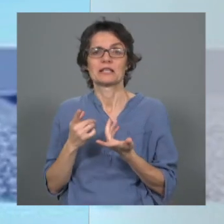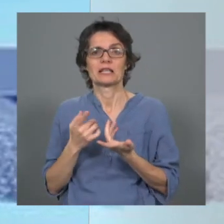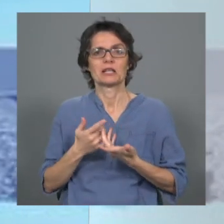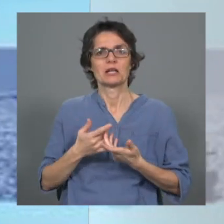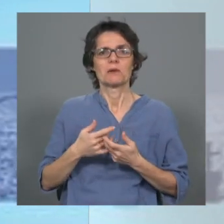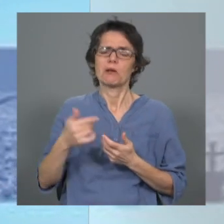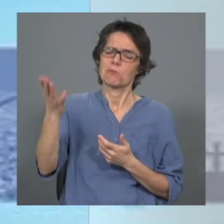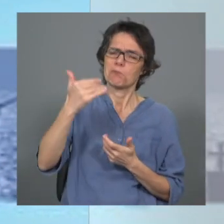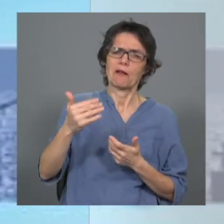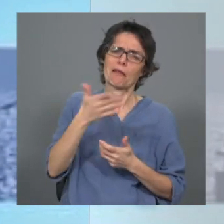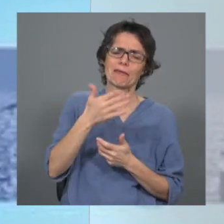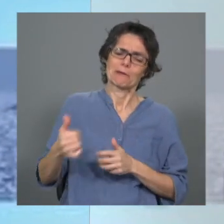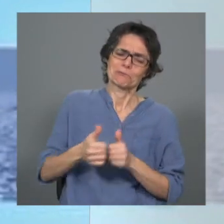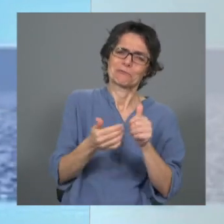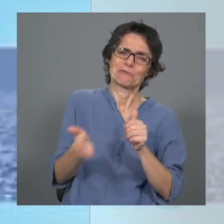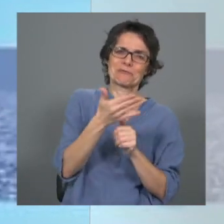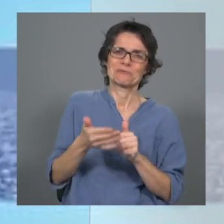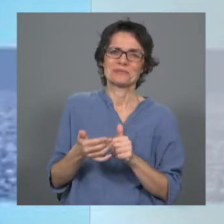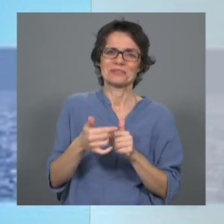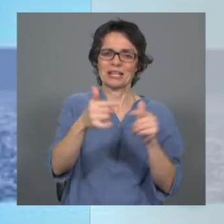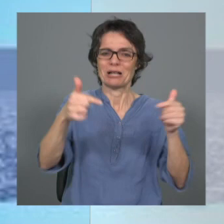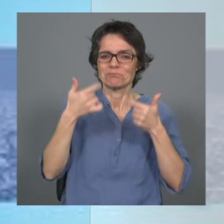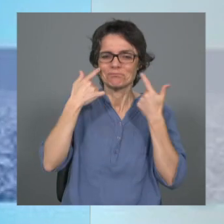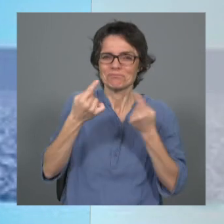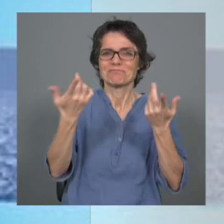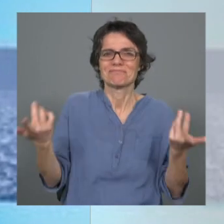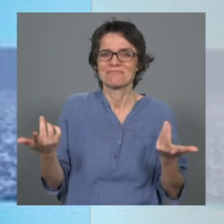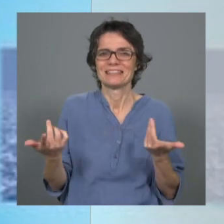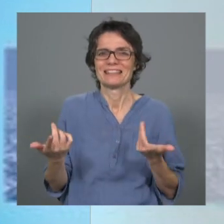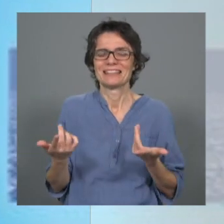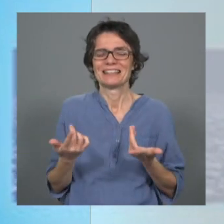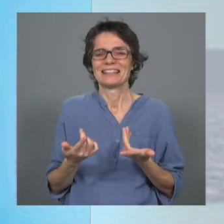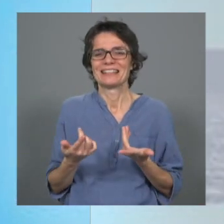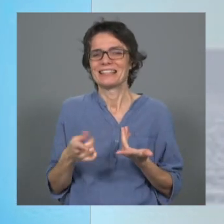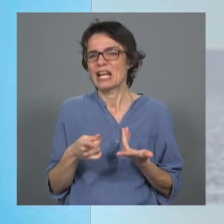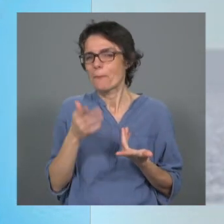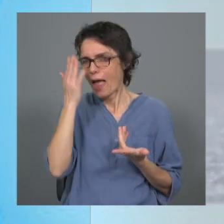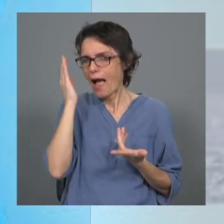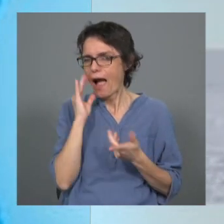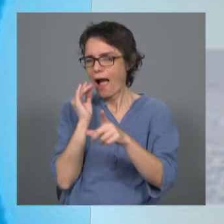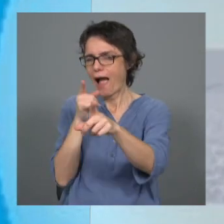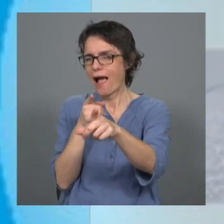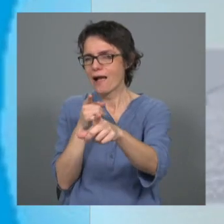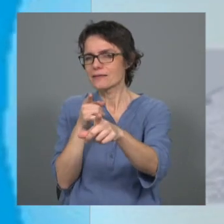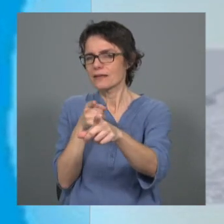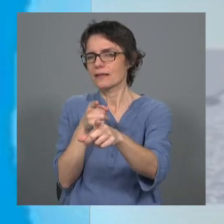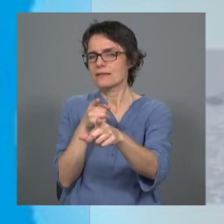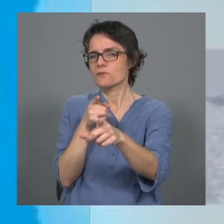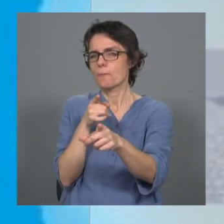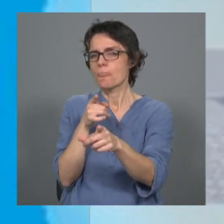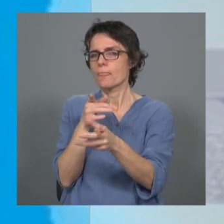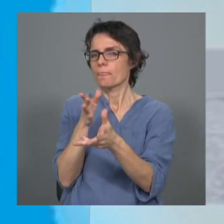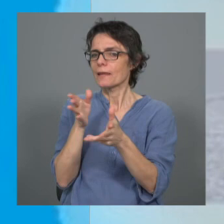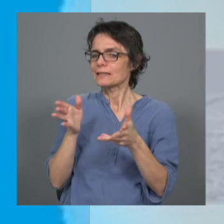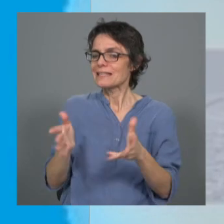convite a estarem presentes numa determinada iniciativa, e isto ajudou, percebeu que